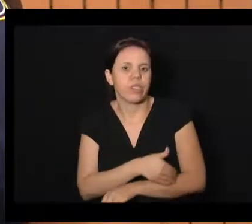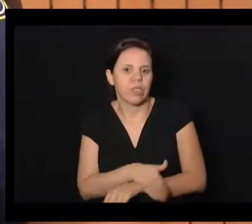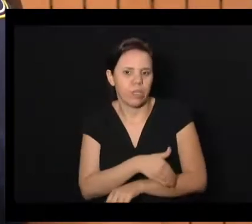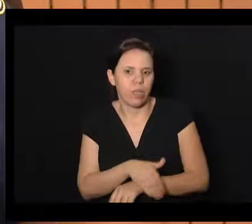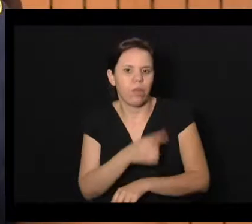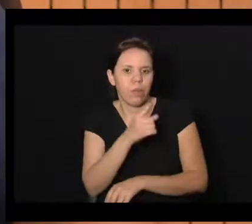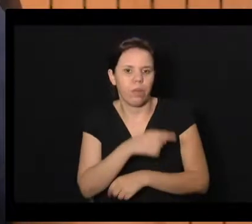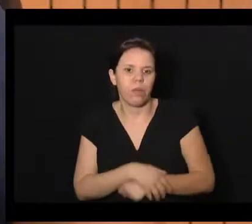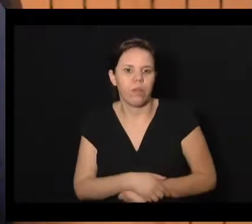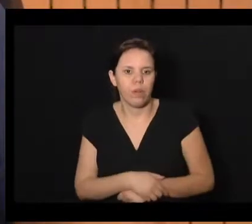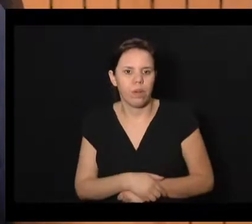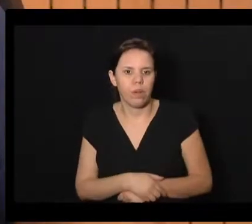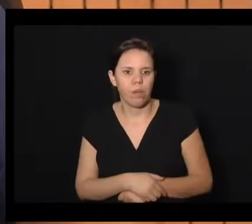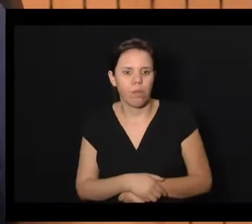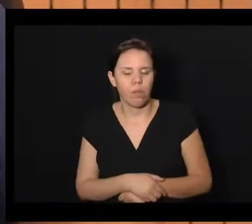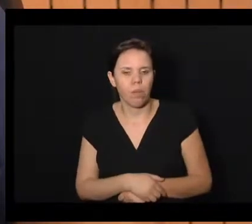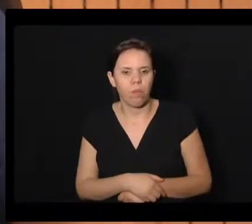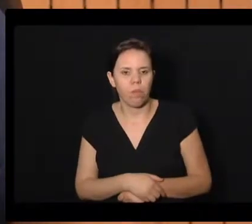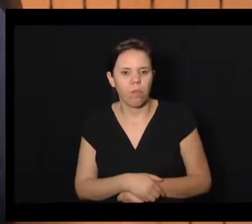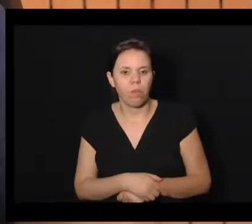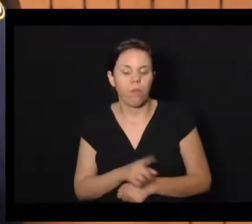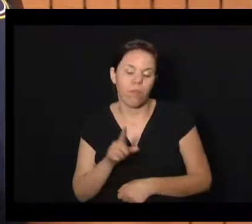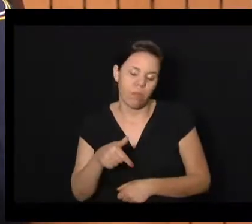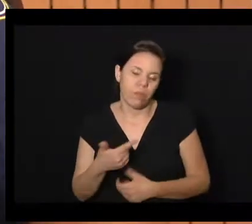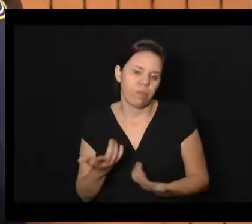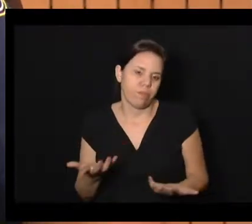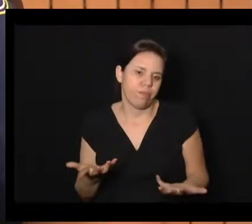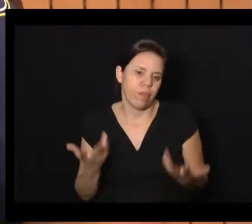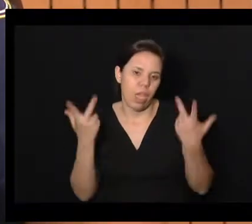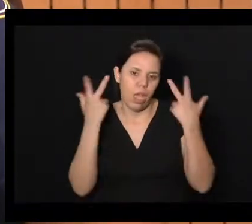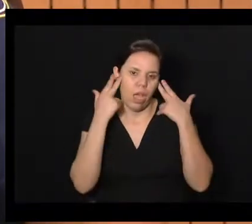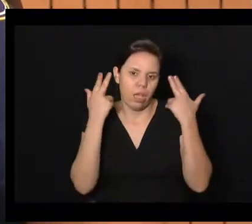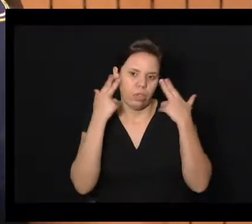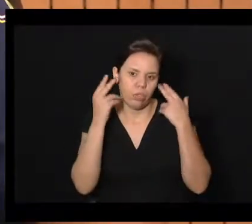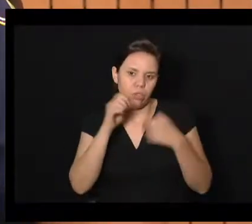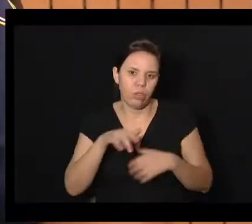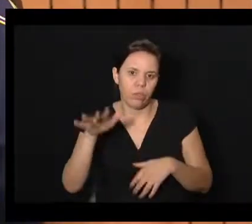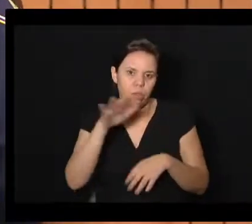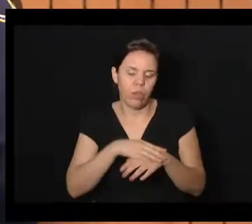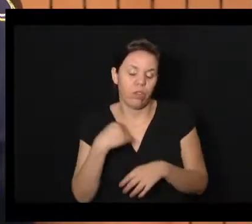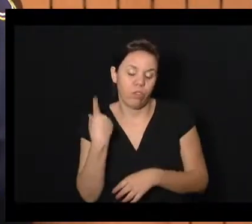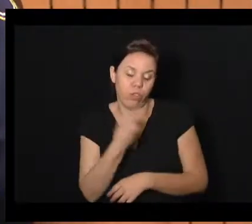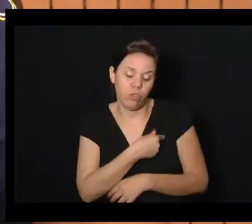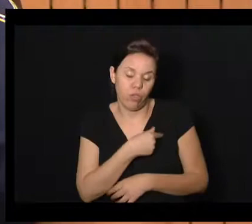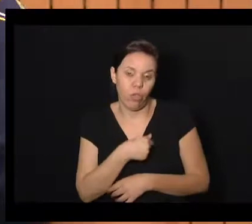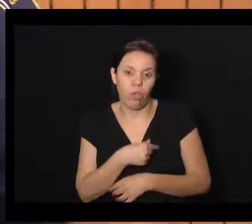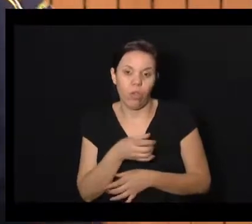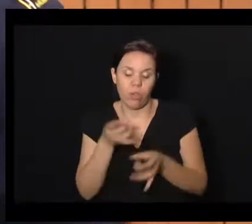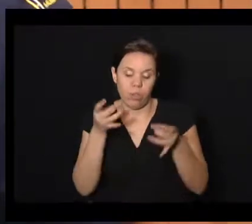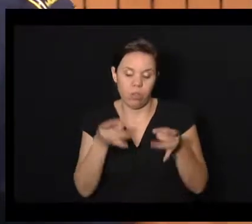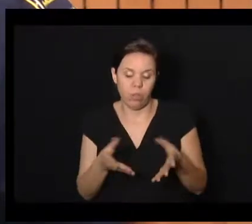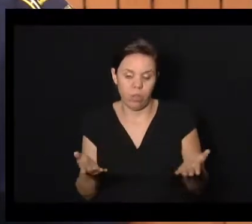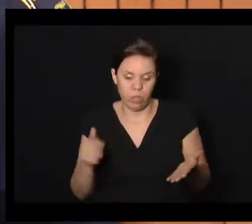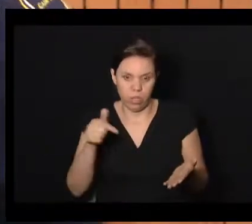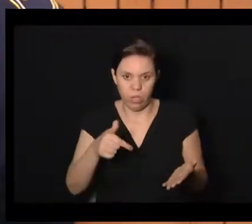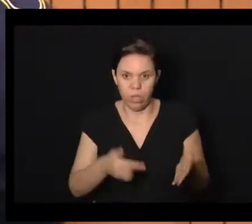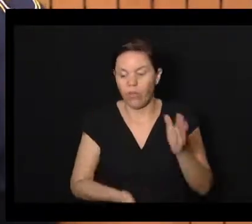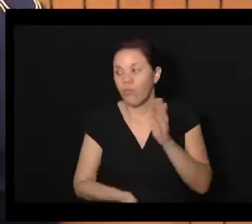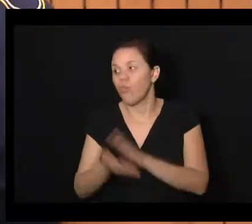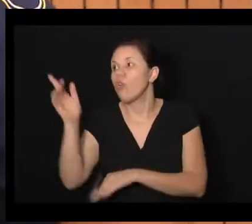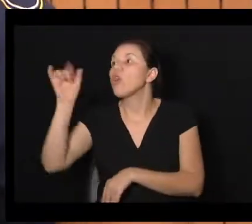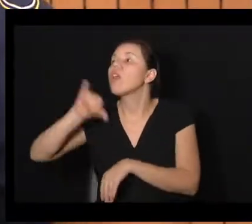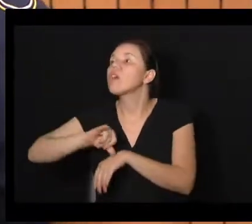de situação de rua então isso é extremamente comum se nós saímos daqui todos nós hoje vimos lá no